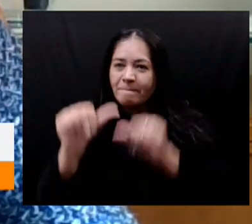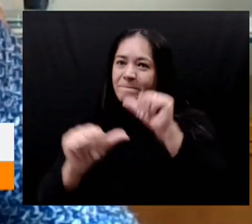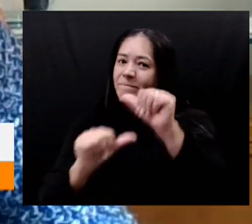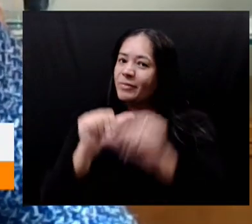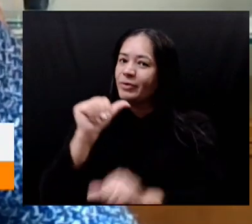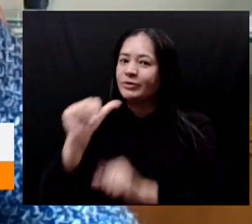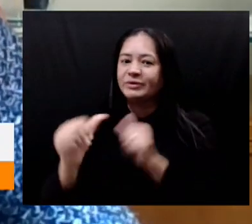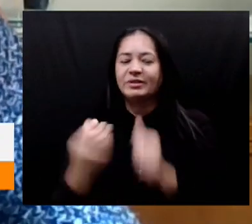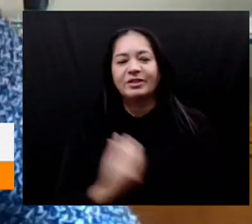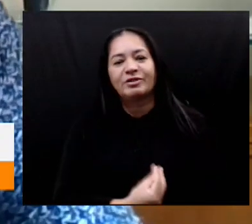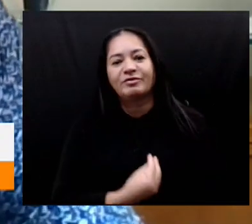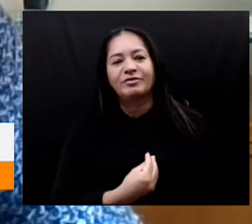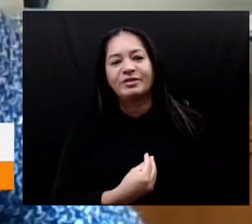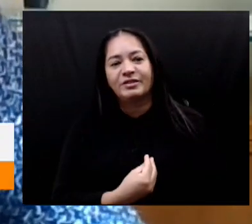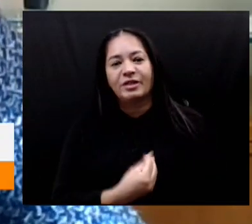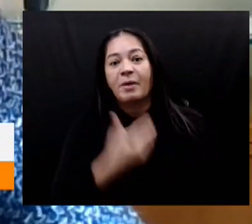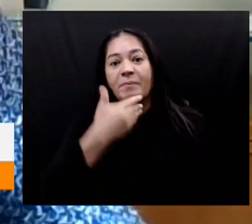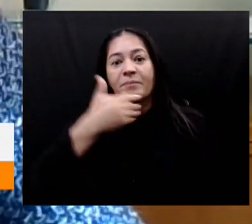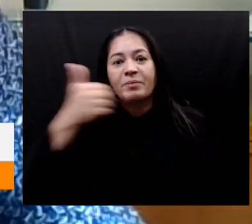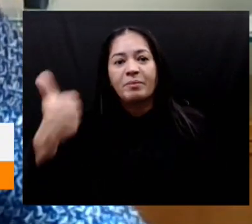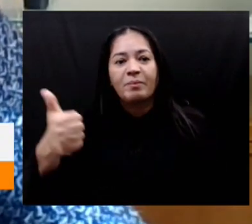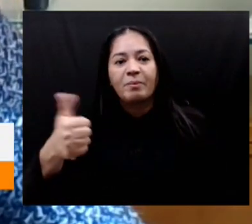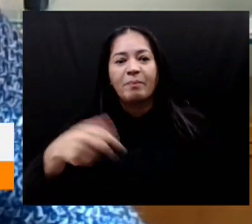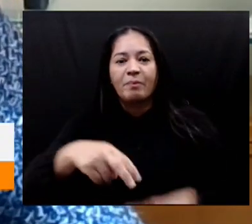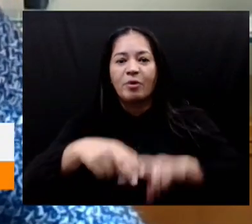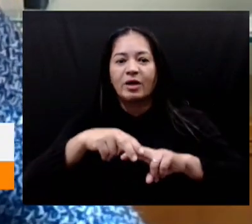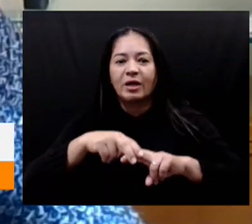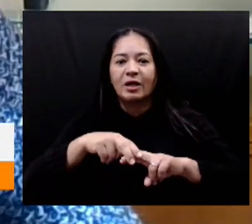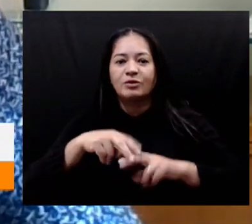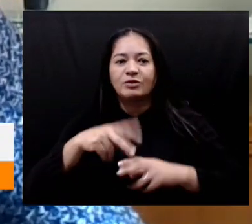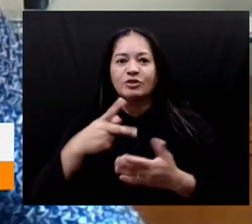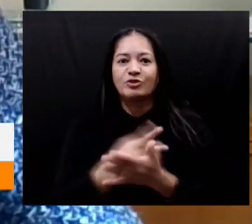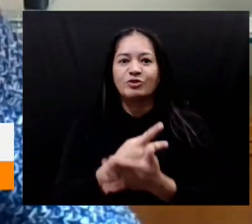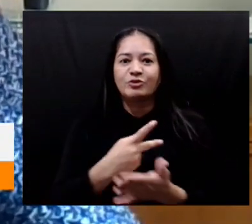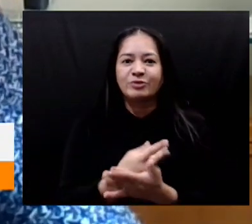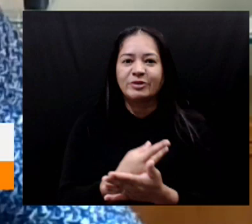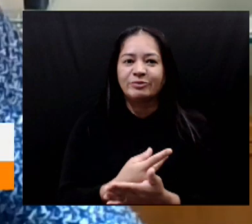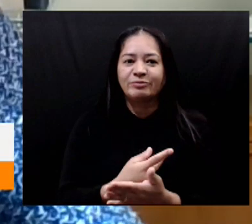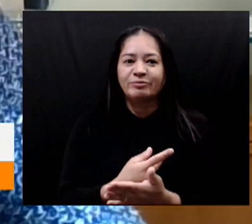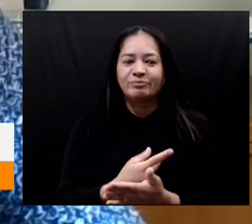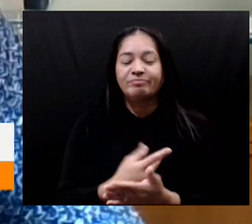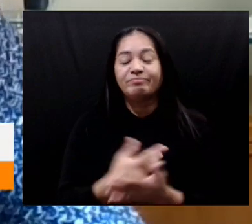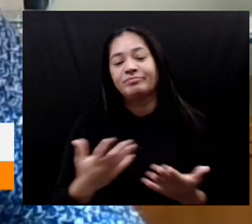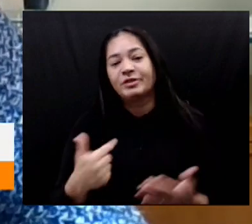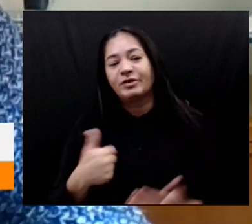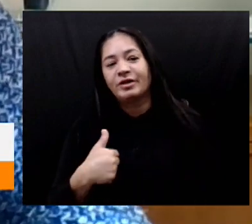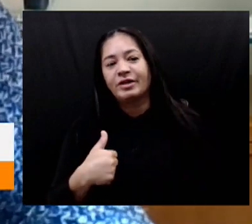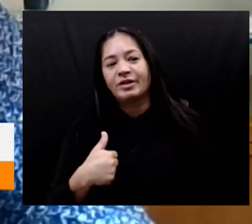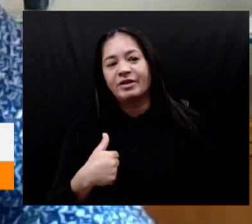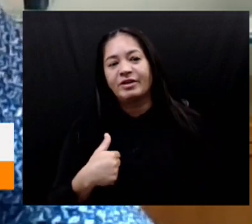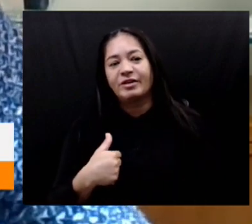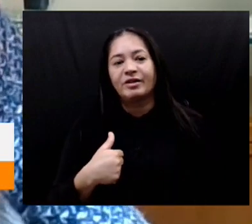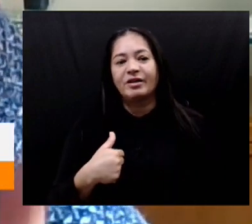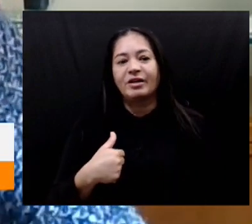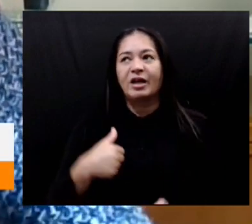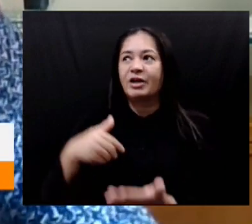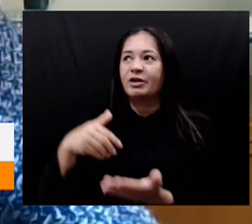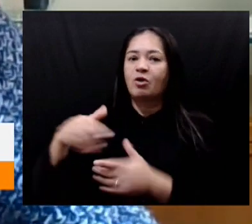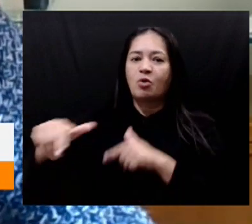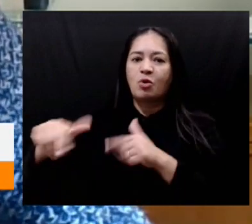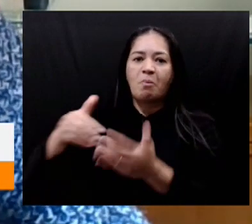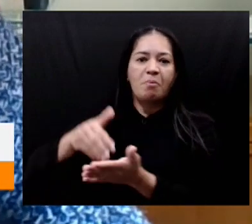delas e para melhor, porque algo não deu certo. Então eu fui dispensado de um trabalho,